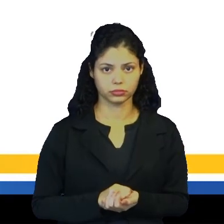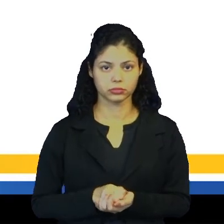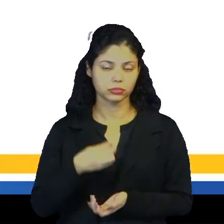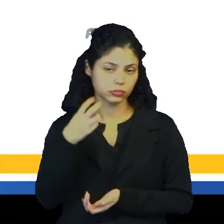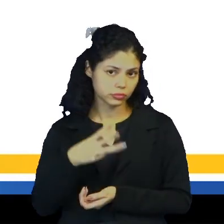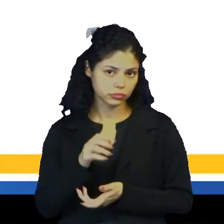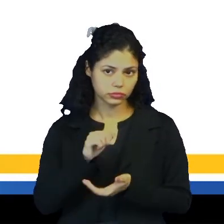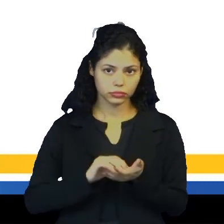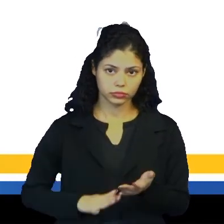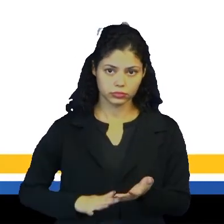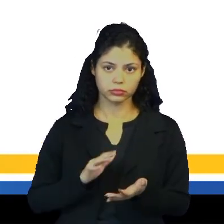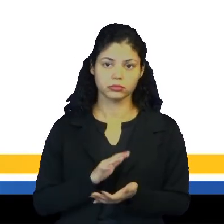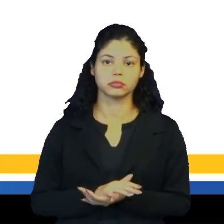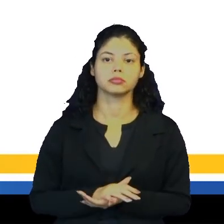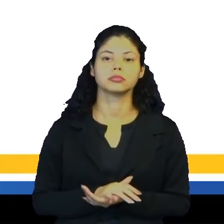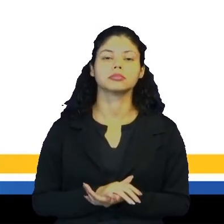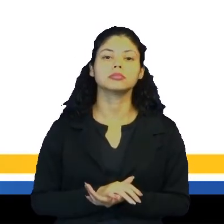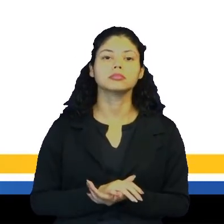Terceira questão.